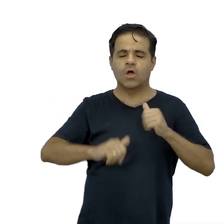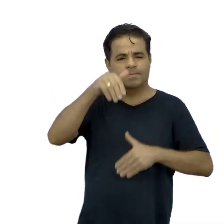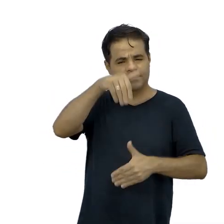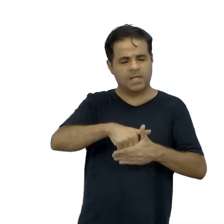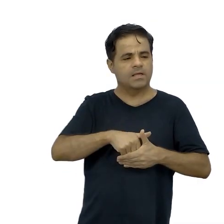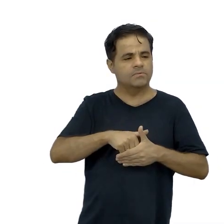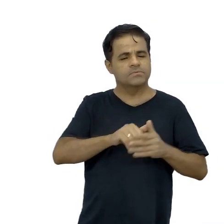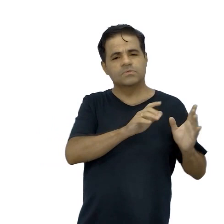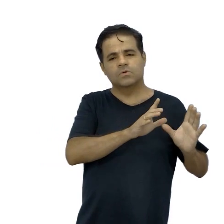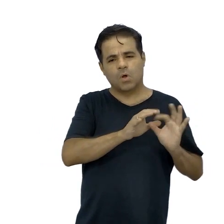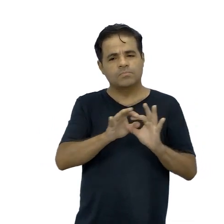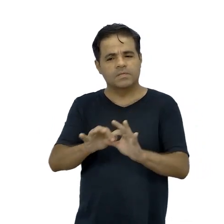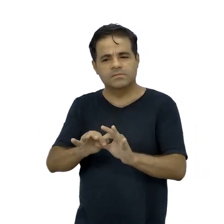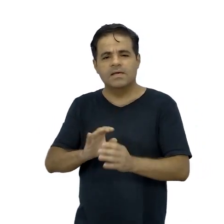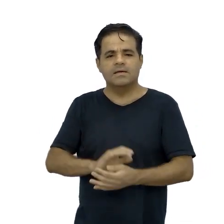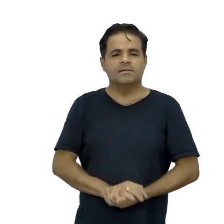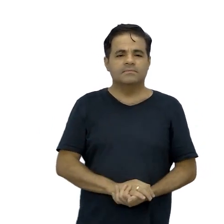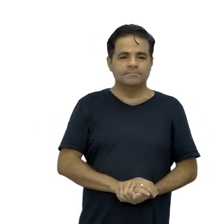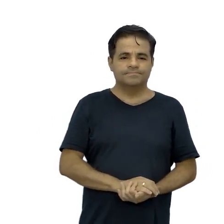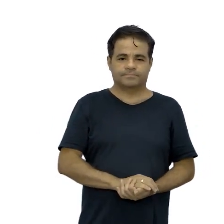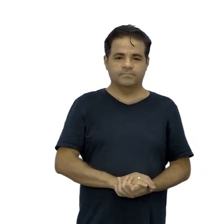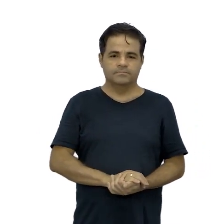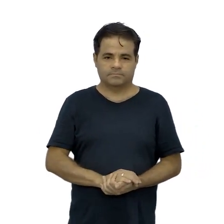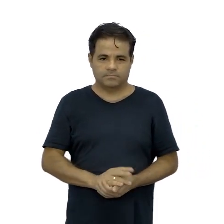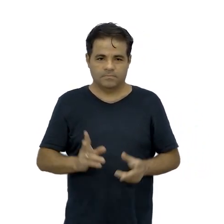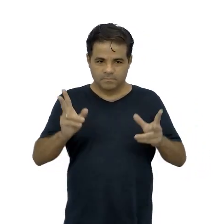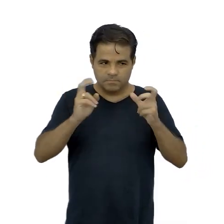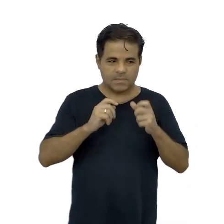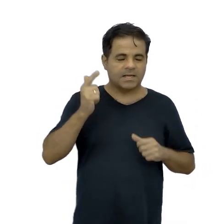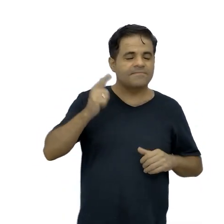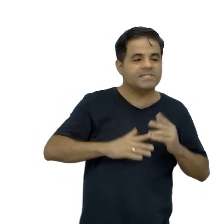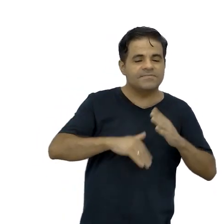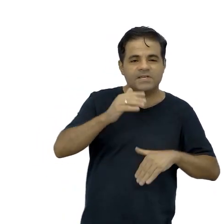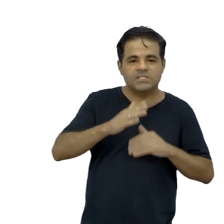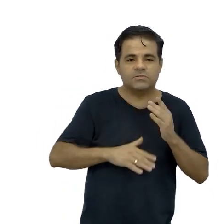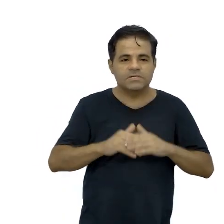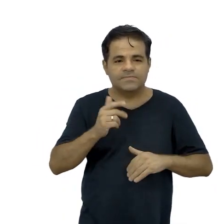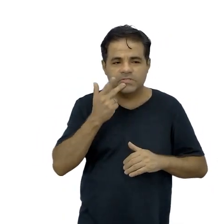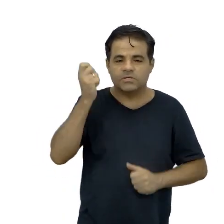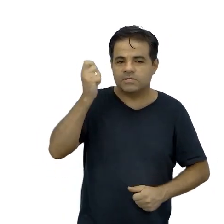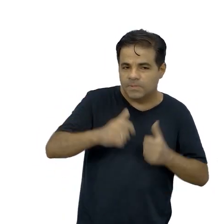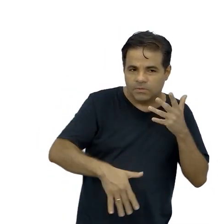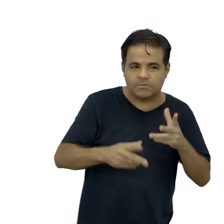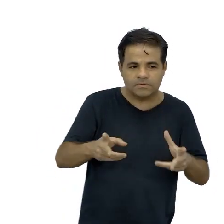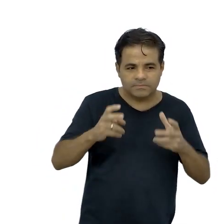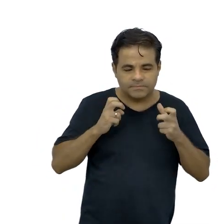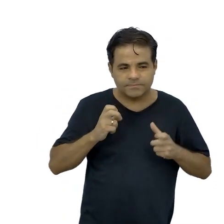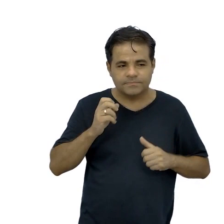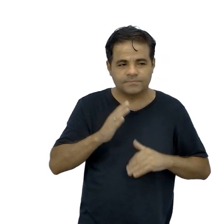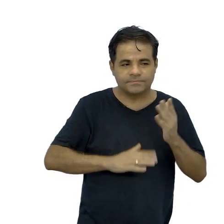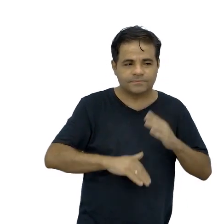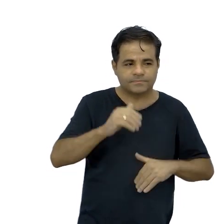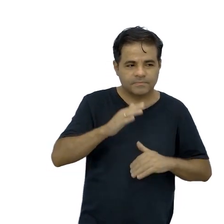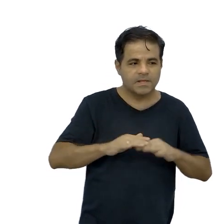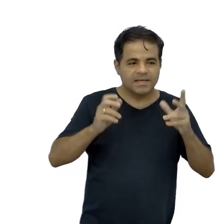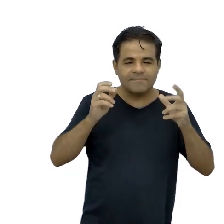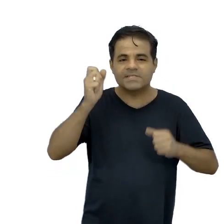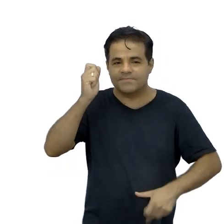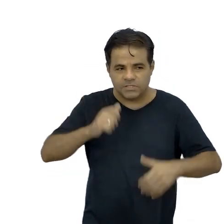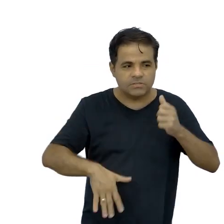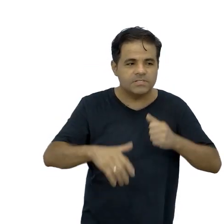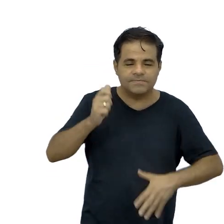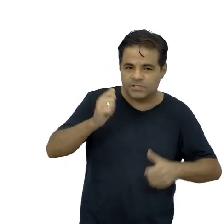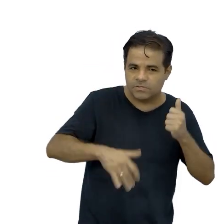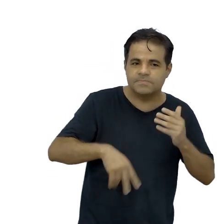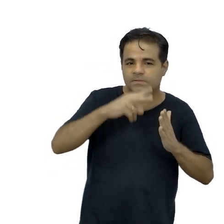desse contexto. Uma outra concepção que a gente traz aqui também, também da Koch, né, é que a